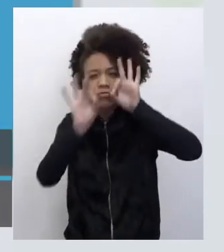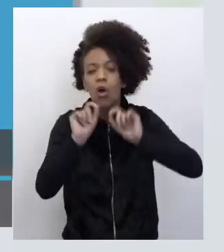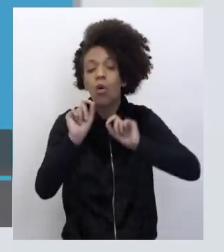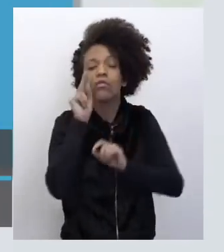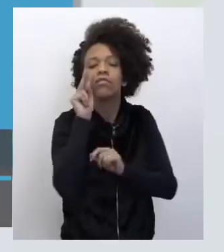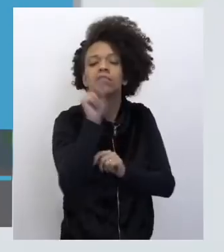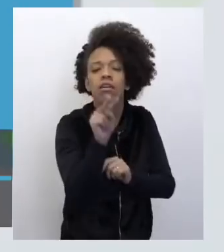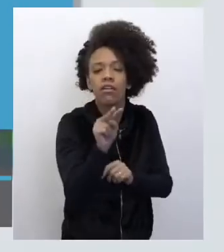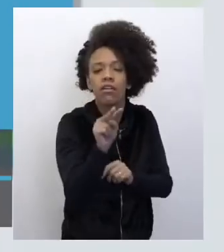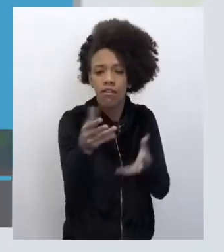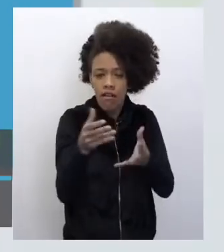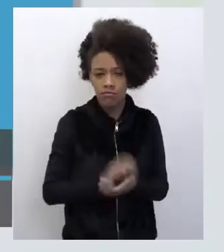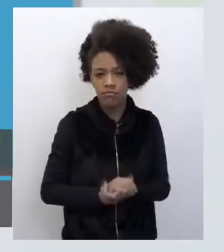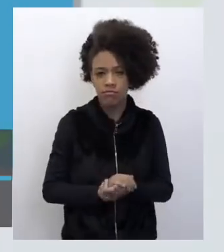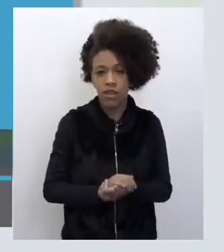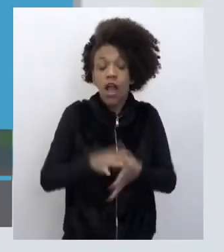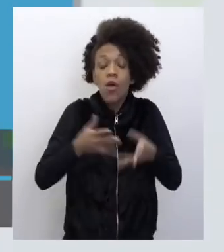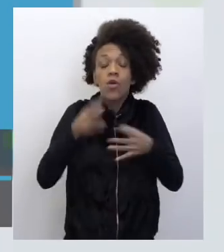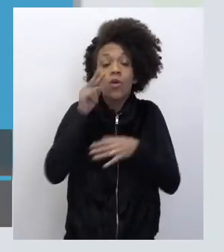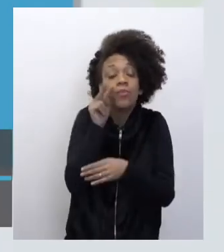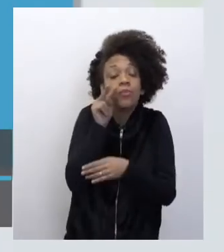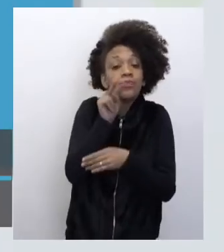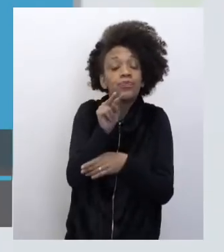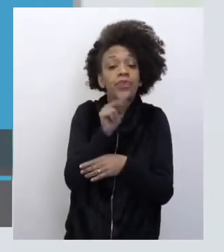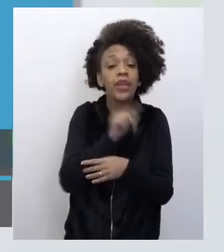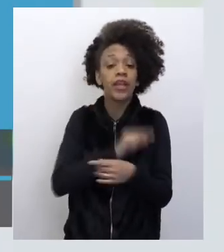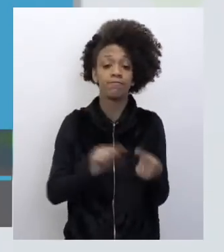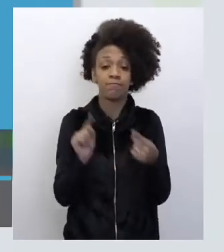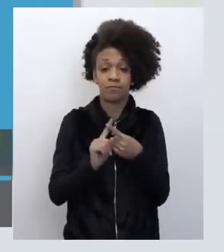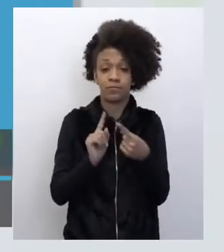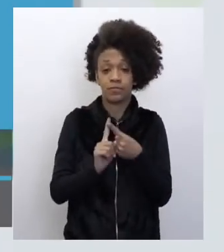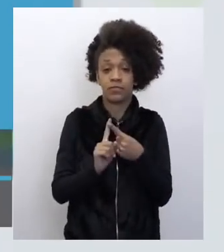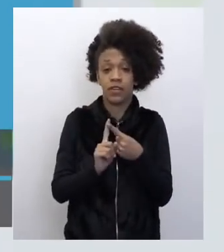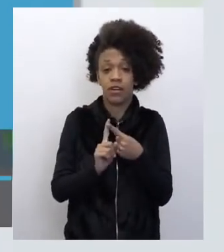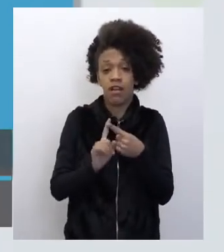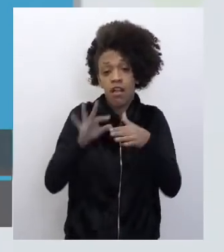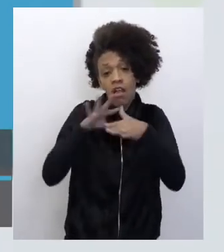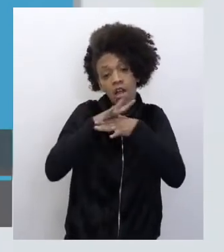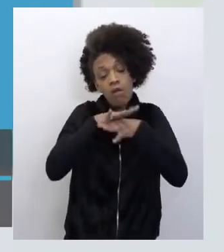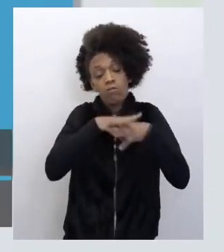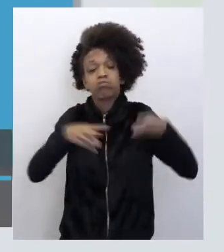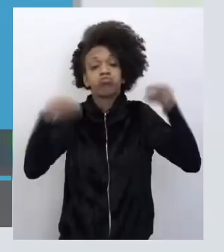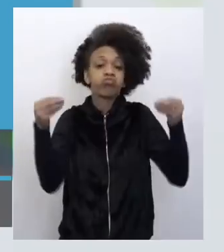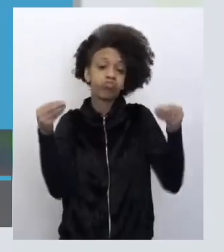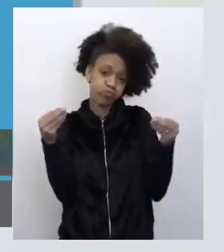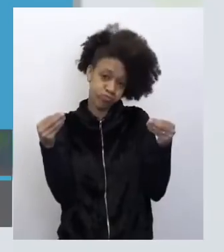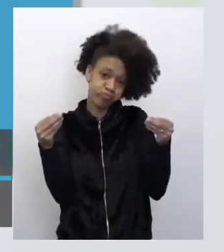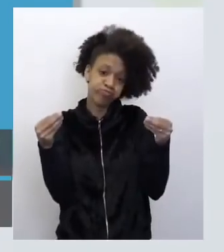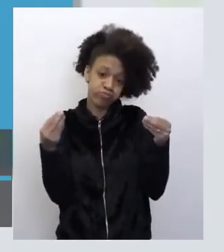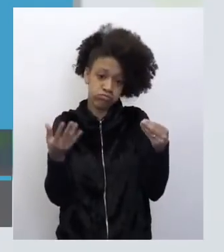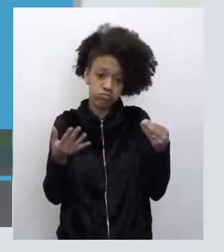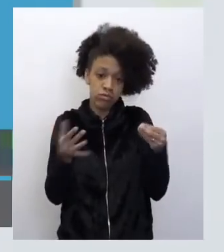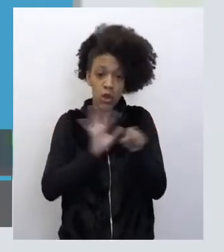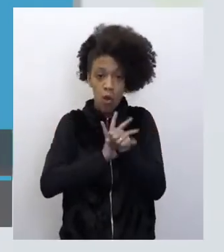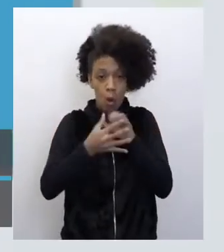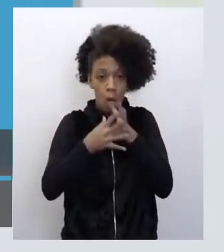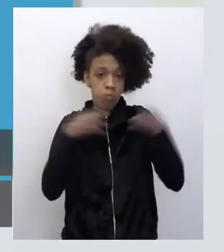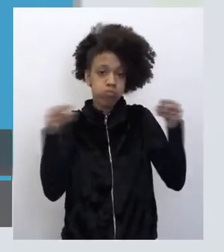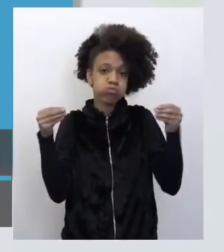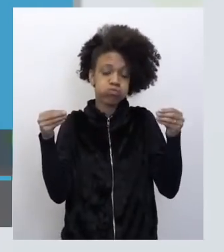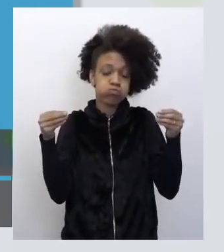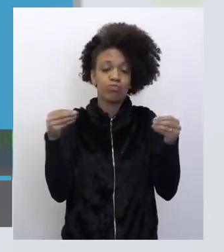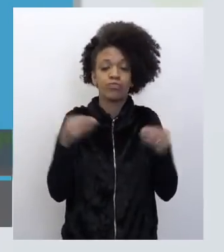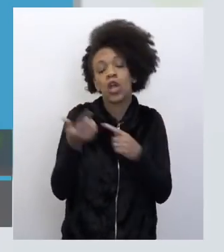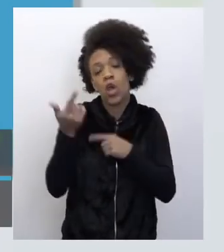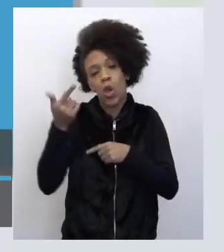nela? E o que eu gostaria de ver nela seria a cura para as doenças, ou seja, a cura para o coronavírus e